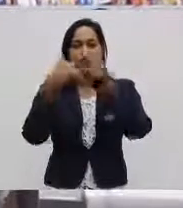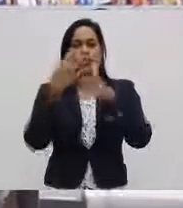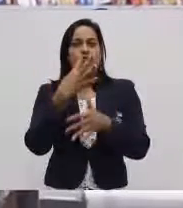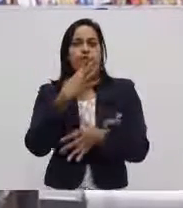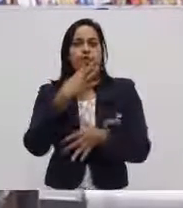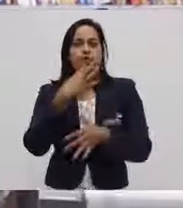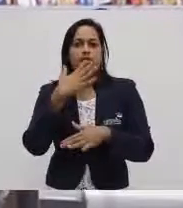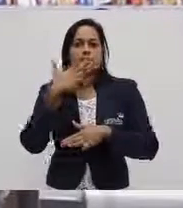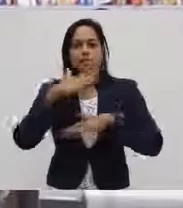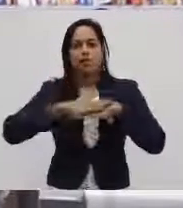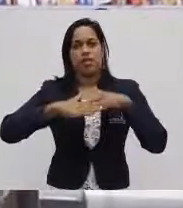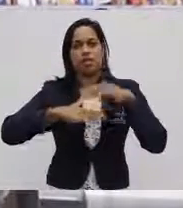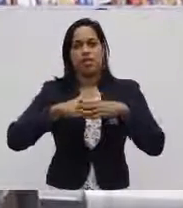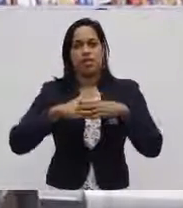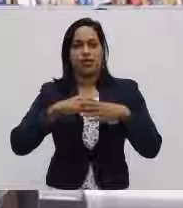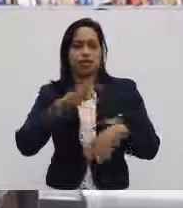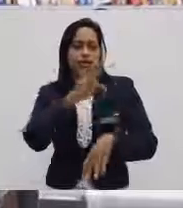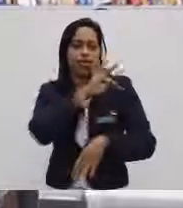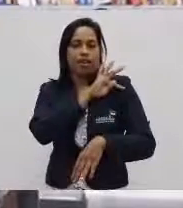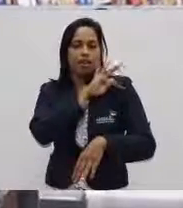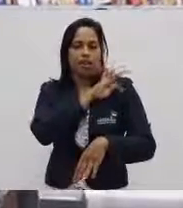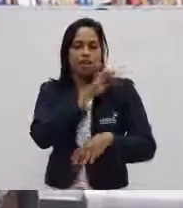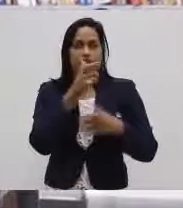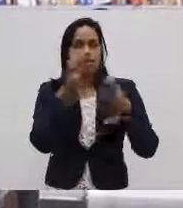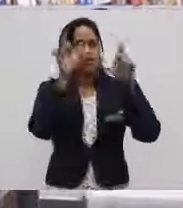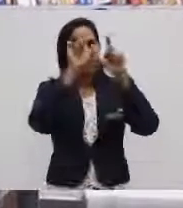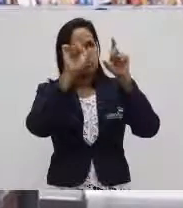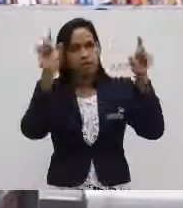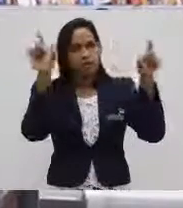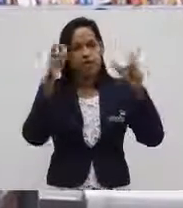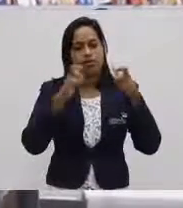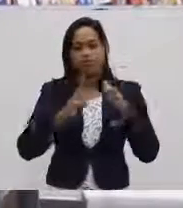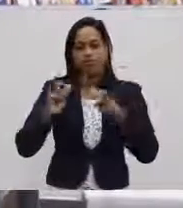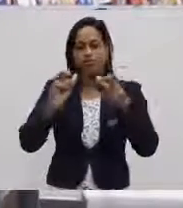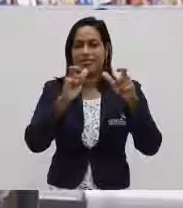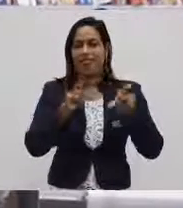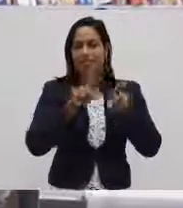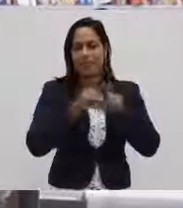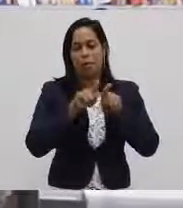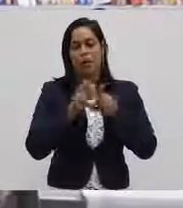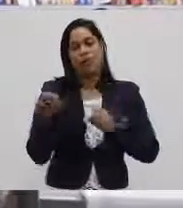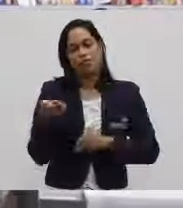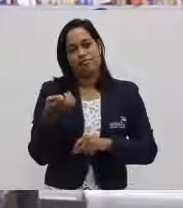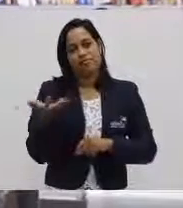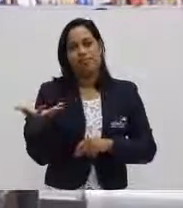de técnicas de localização, layout e arranjos físicos de produção.